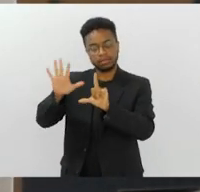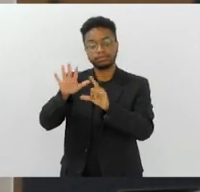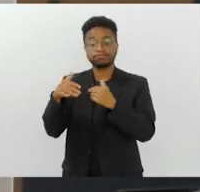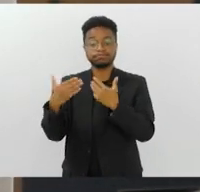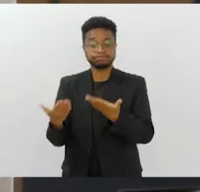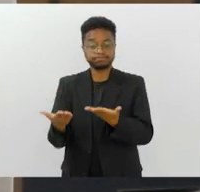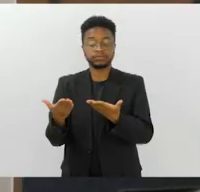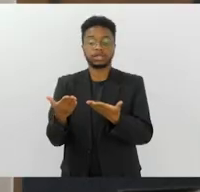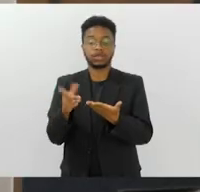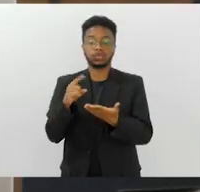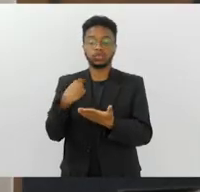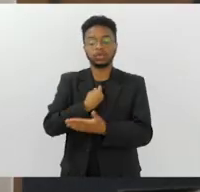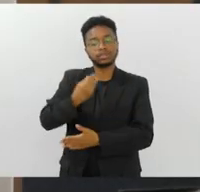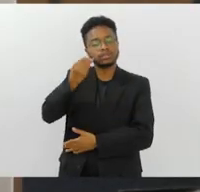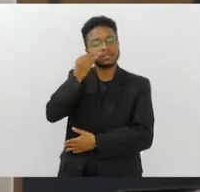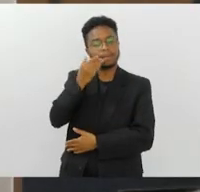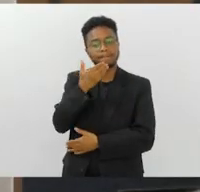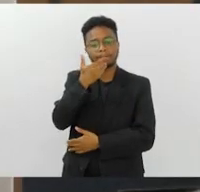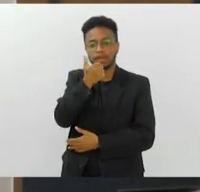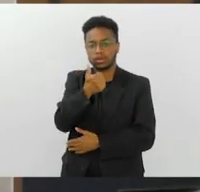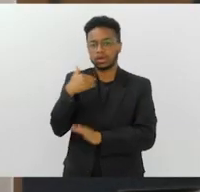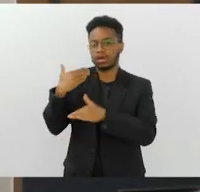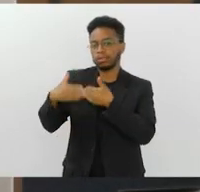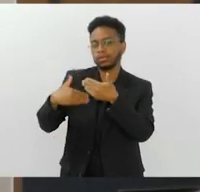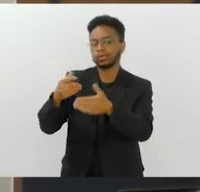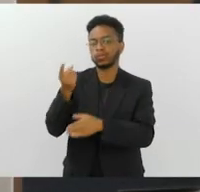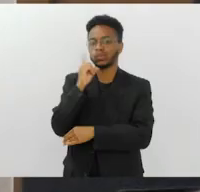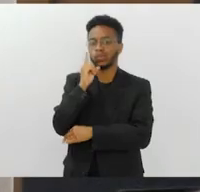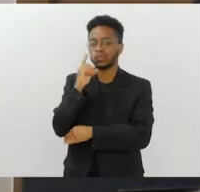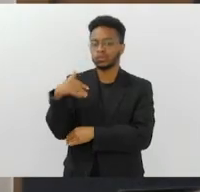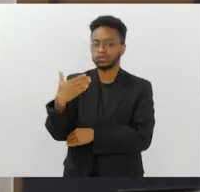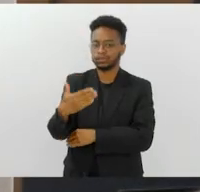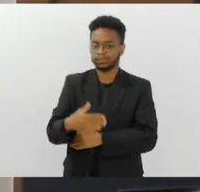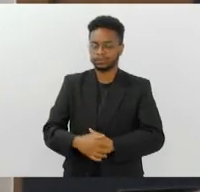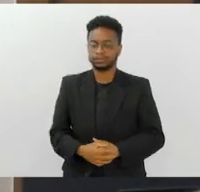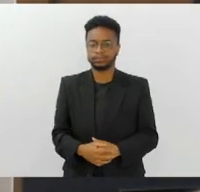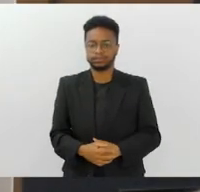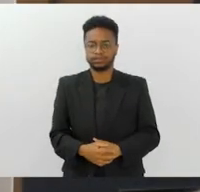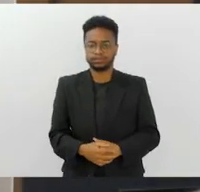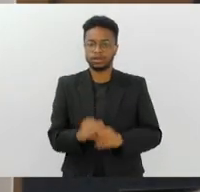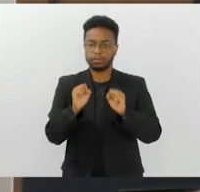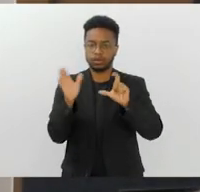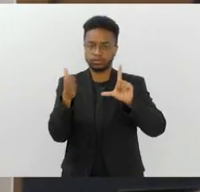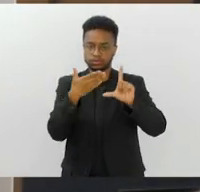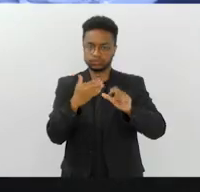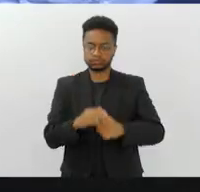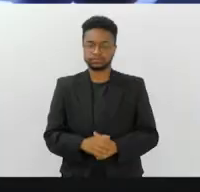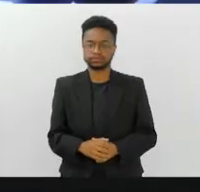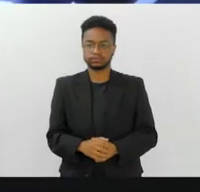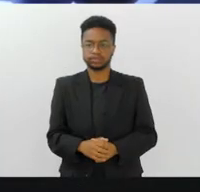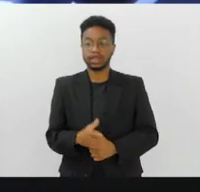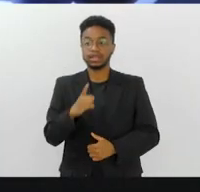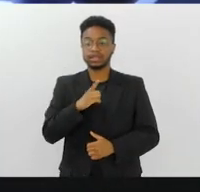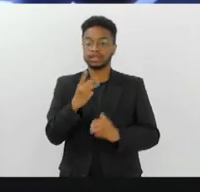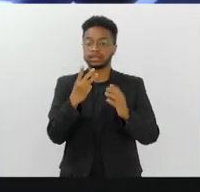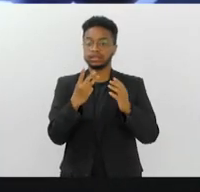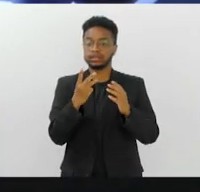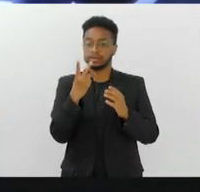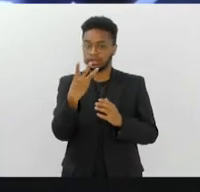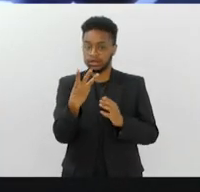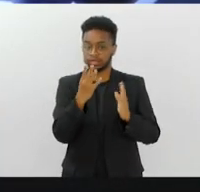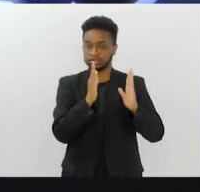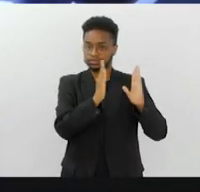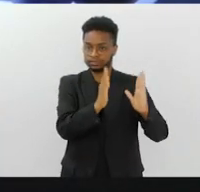a gente tá buscando melhorar esses procedimentos a cada dia eh pode passar o primeiro a gente tem três etapas nesse